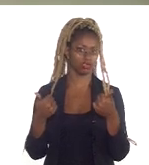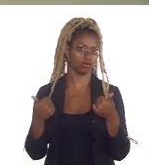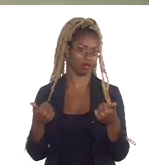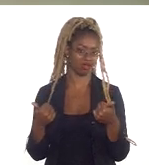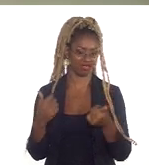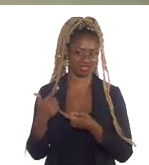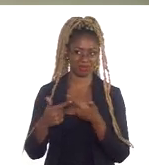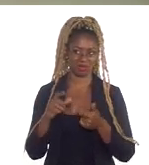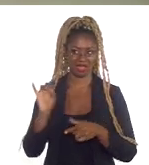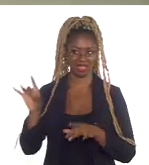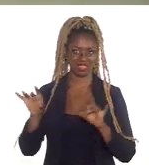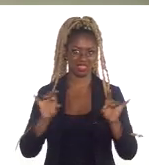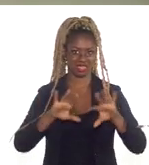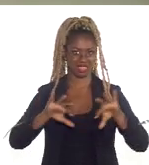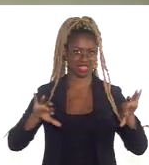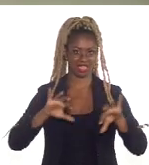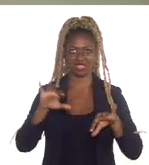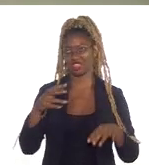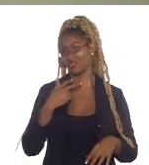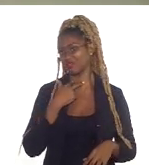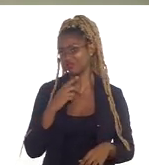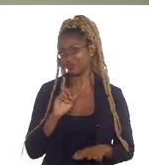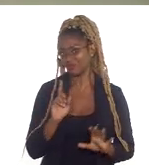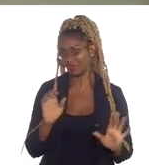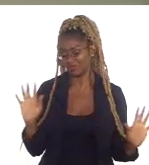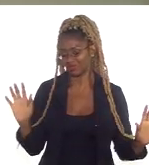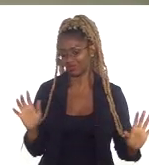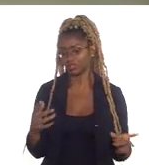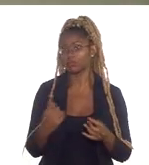trabalhar sozinho. E por quê?